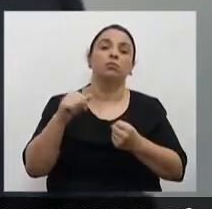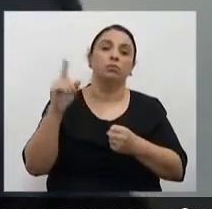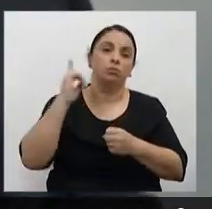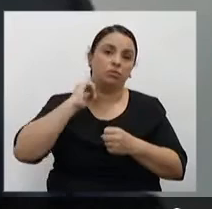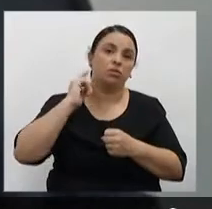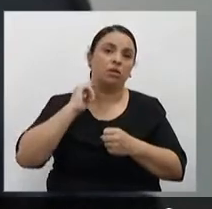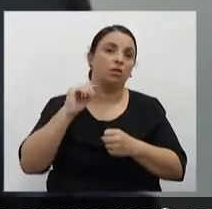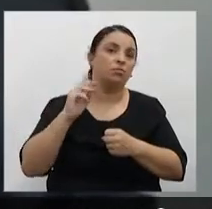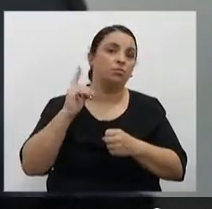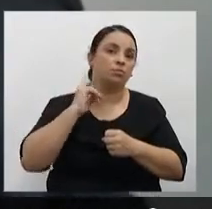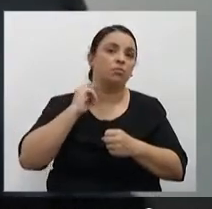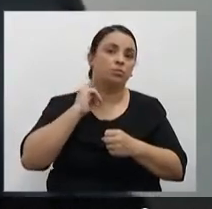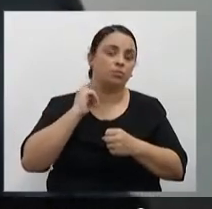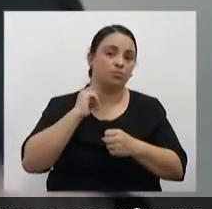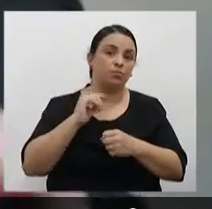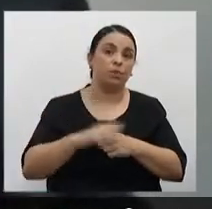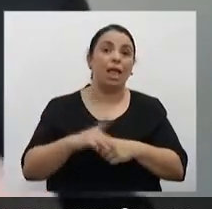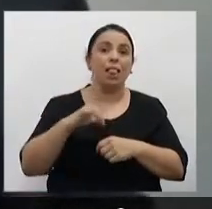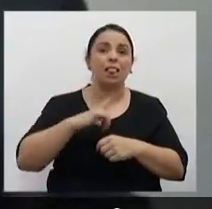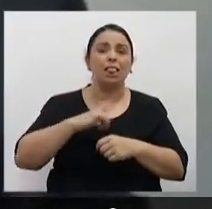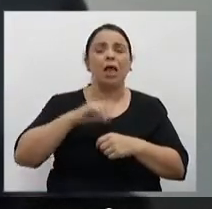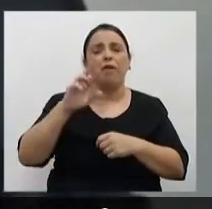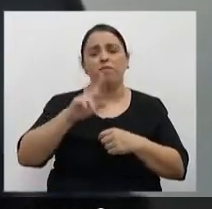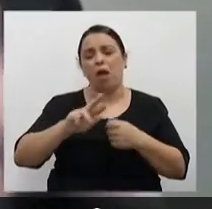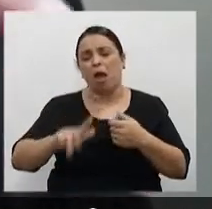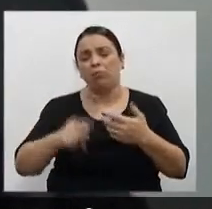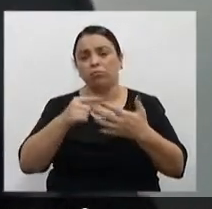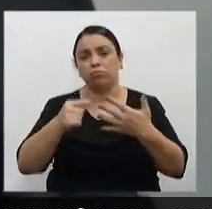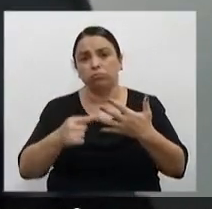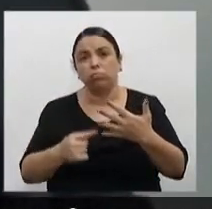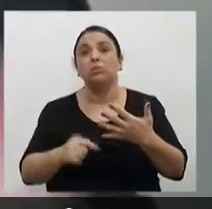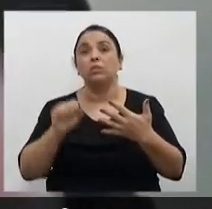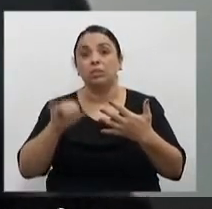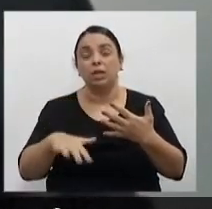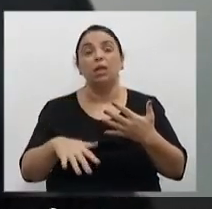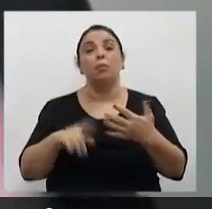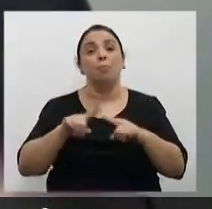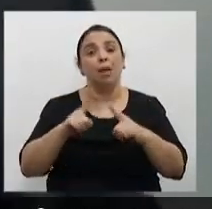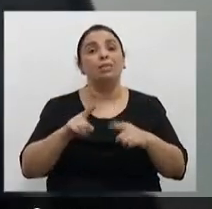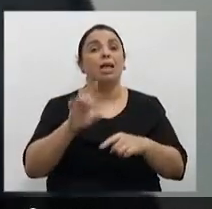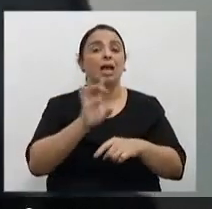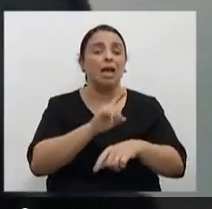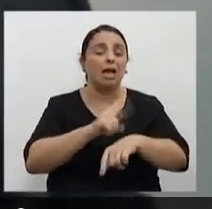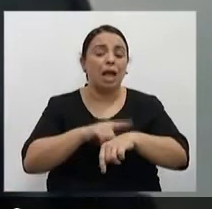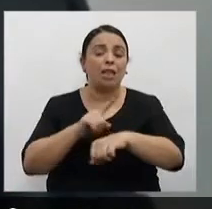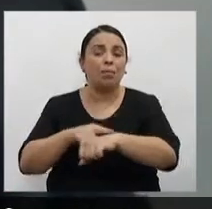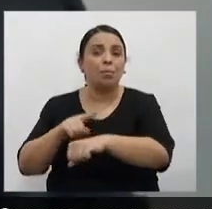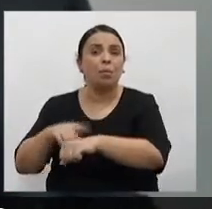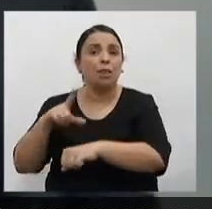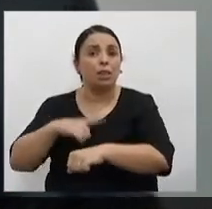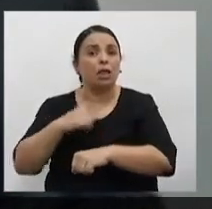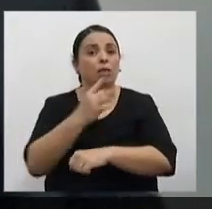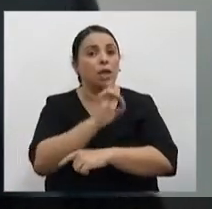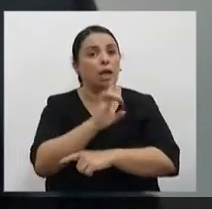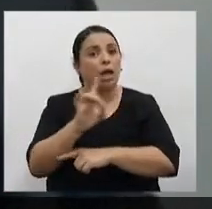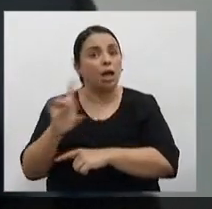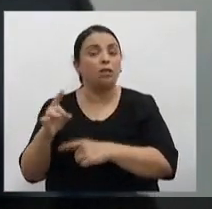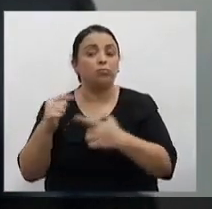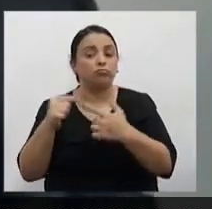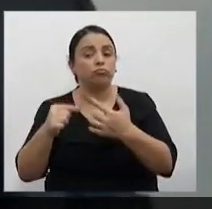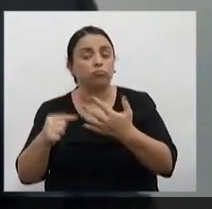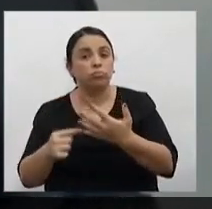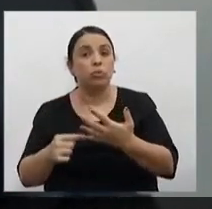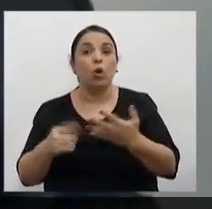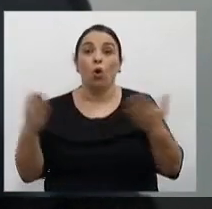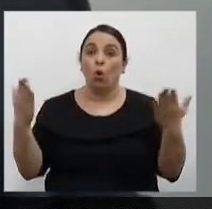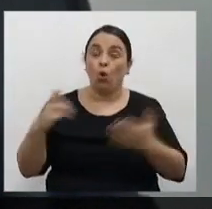outras causas? Temos, mas cada uma à sua vez. E nesse momento, hoje, estamos tratando das pessoas com